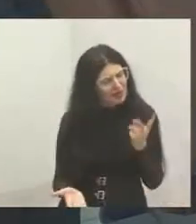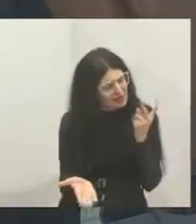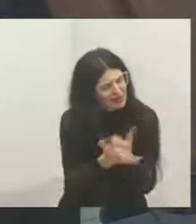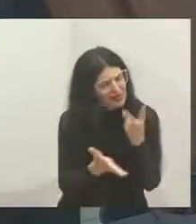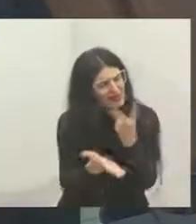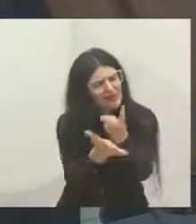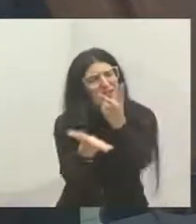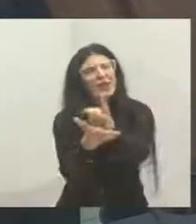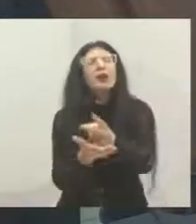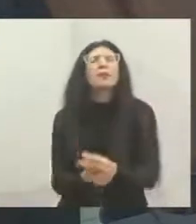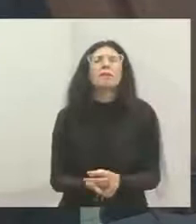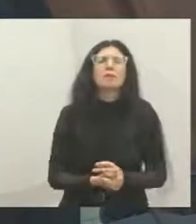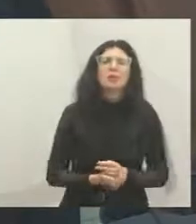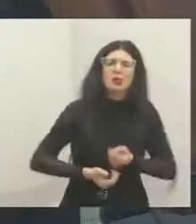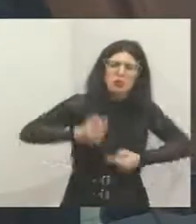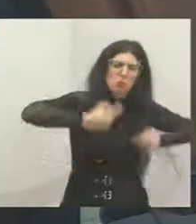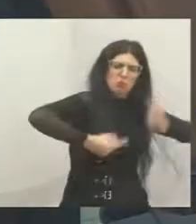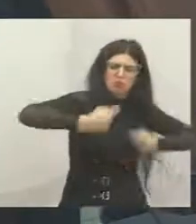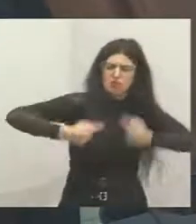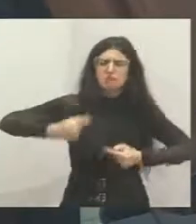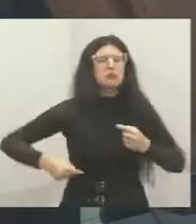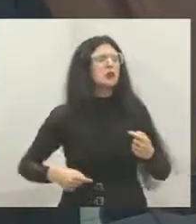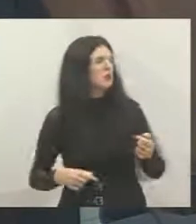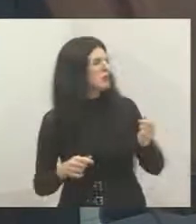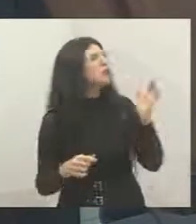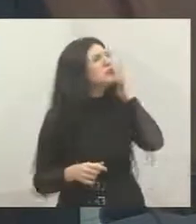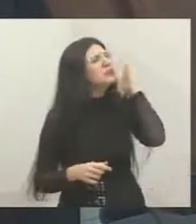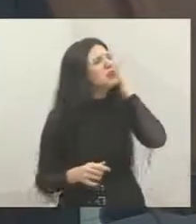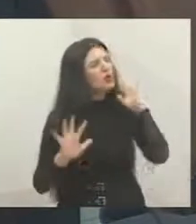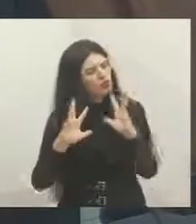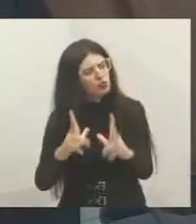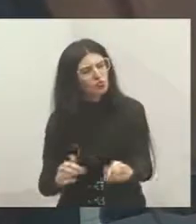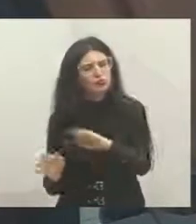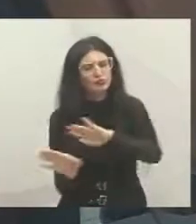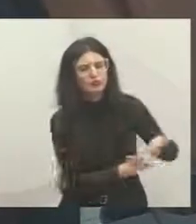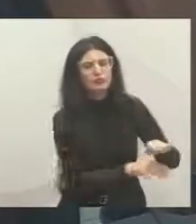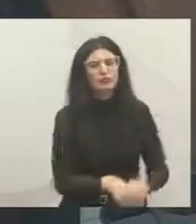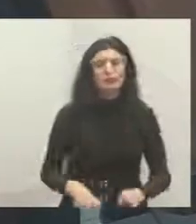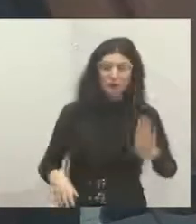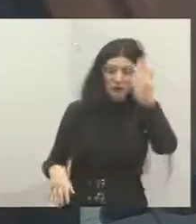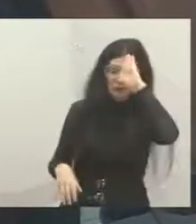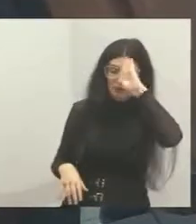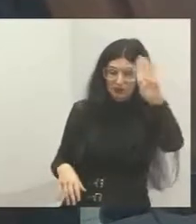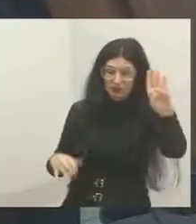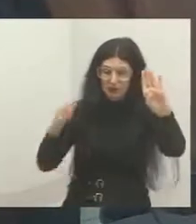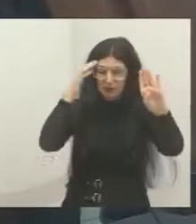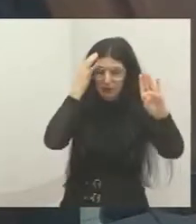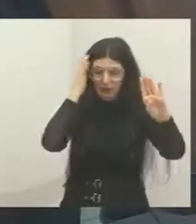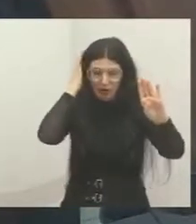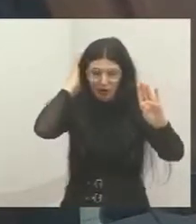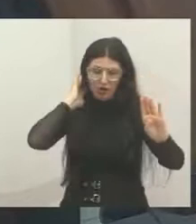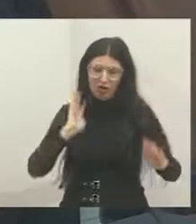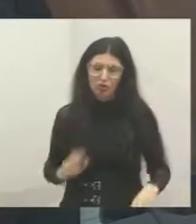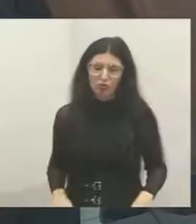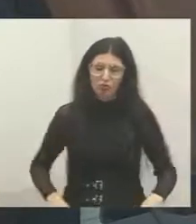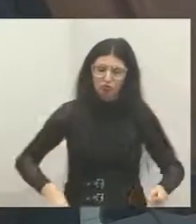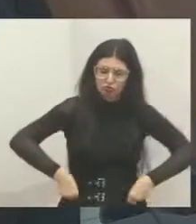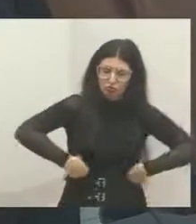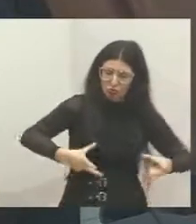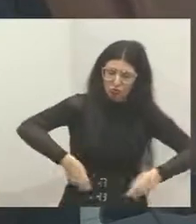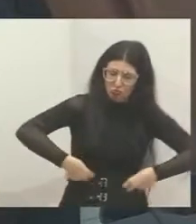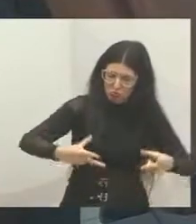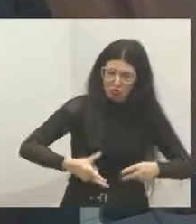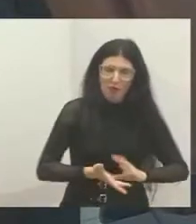discussões. E agora aqui também, Reinaldo, nos principais despesas, a gente olha lá do trabalho.